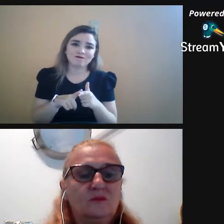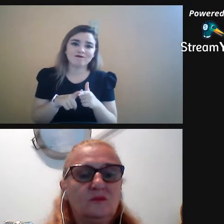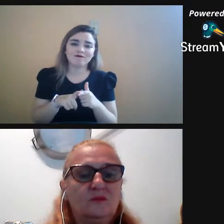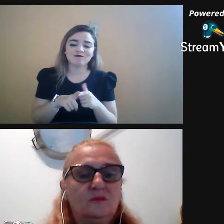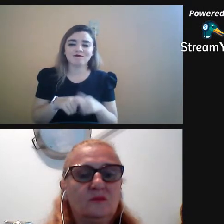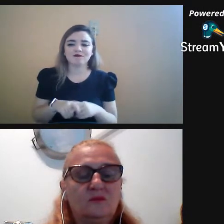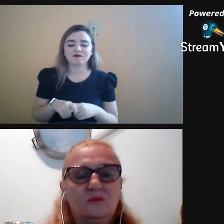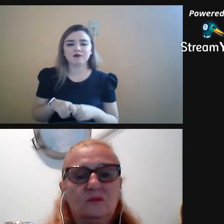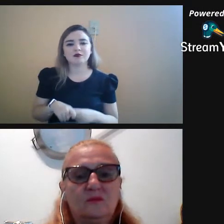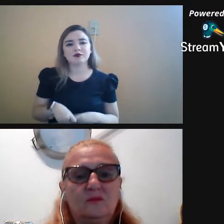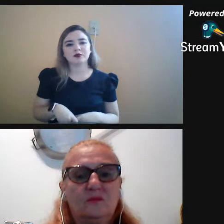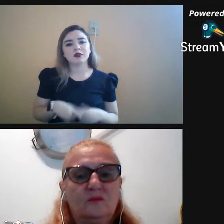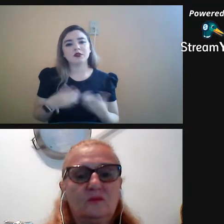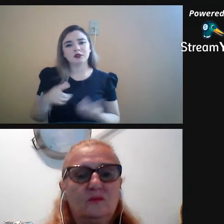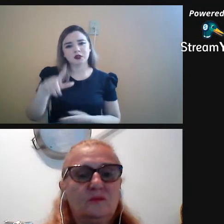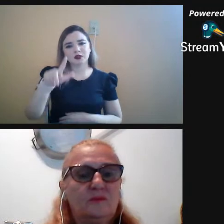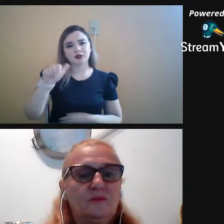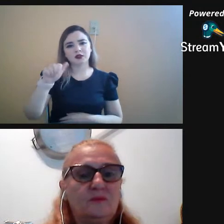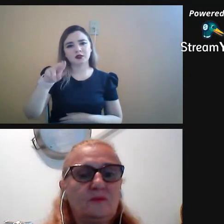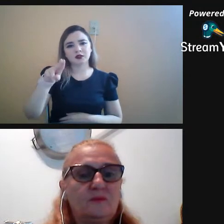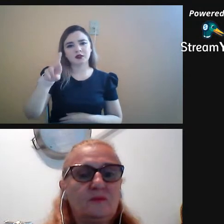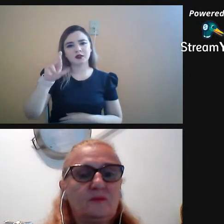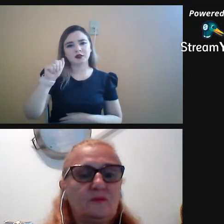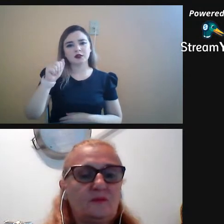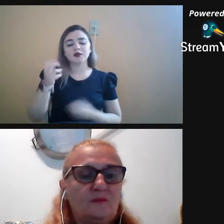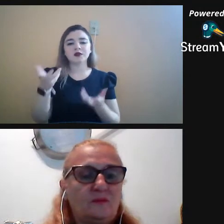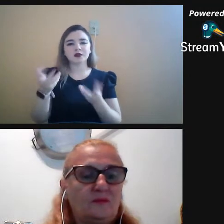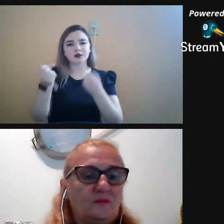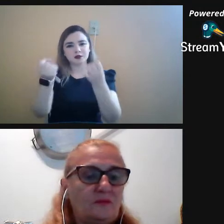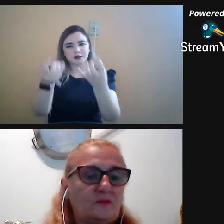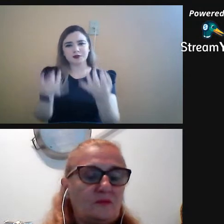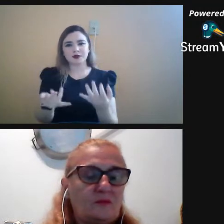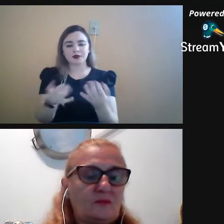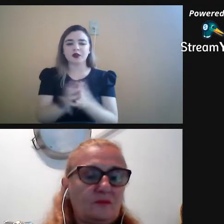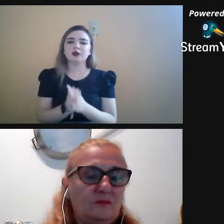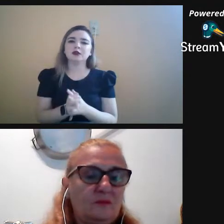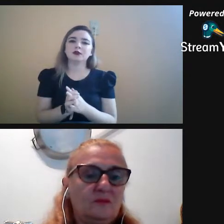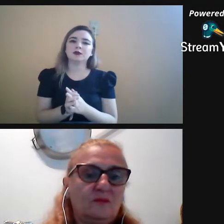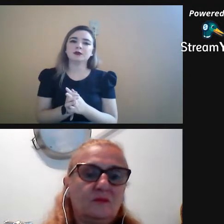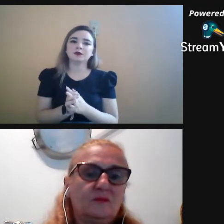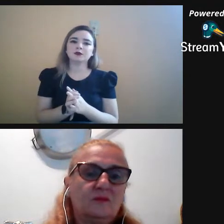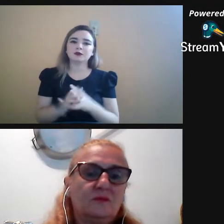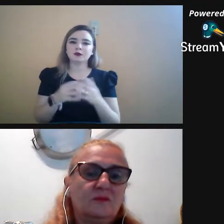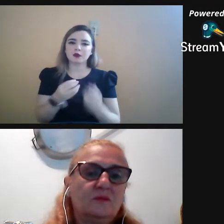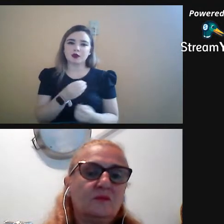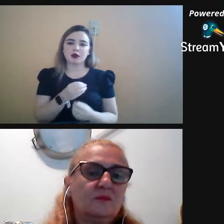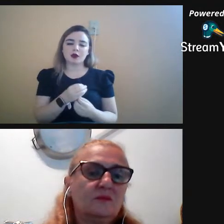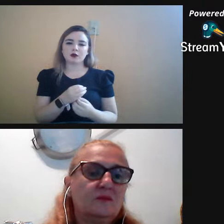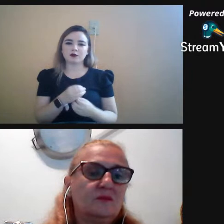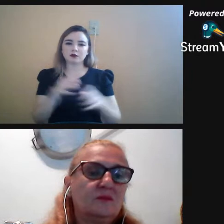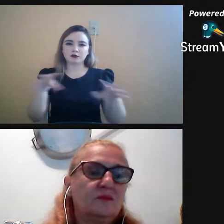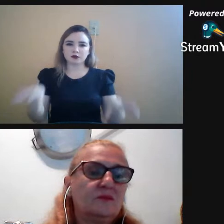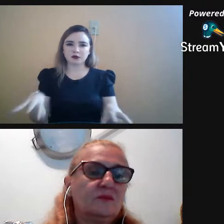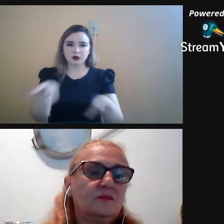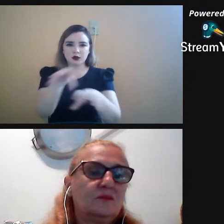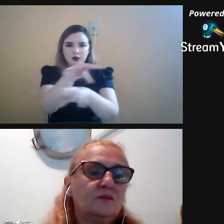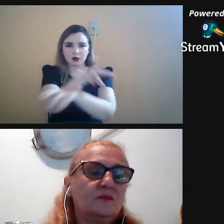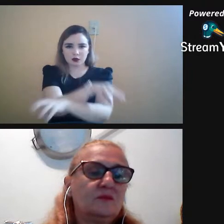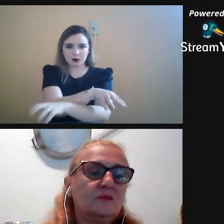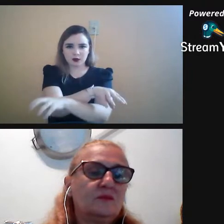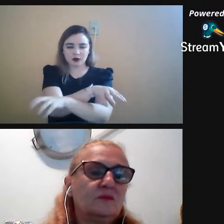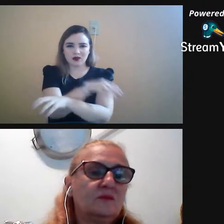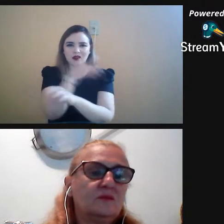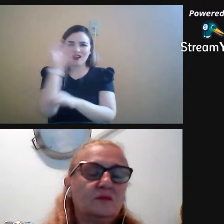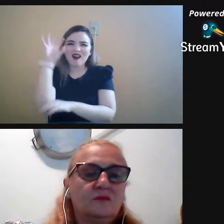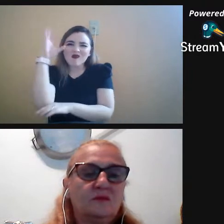E aí, Laura, eu queria que você falasse um pouco sobre os biomas brasileiros. Estou dando exemplo de um bioma, né, que é o Cerrado,